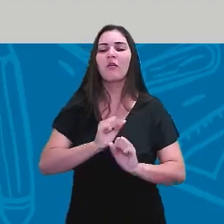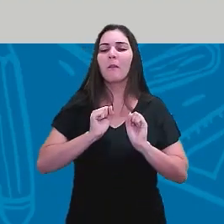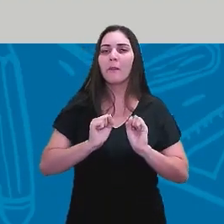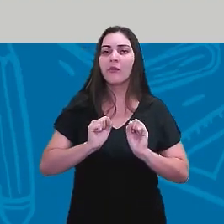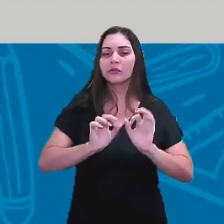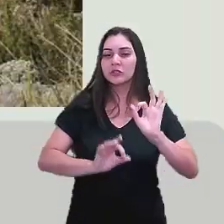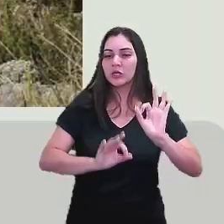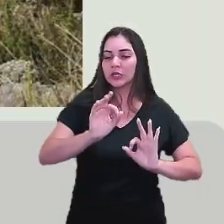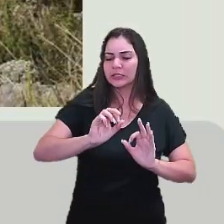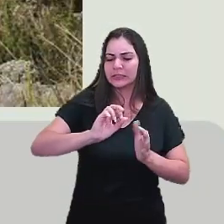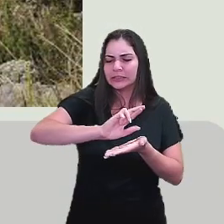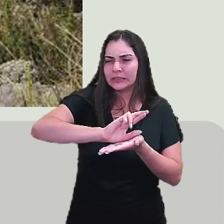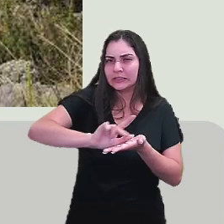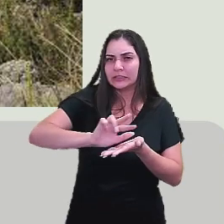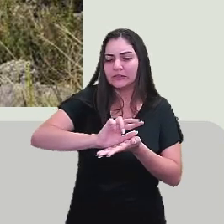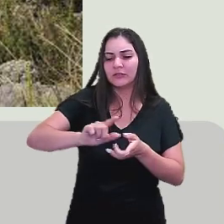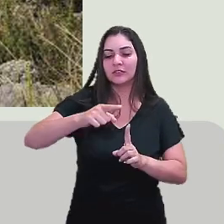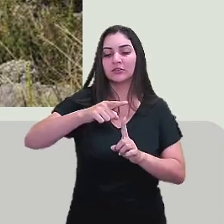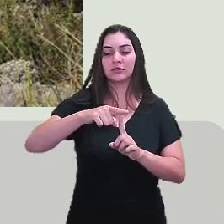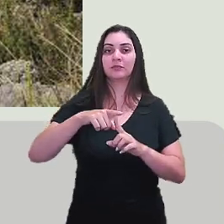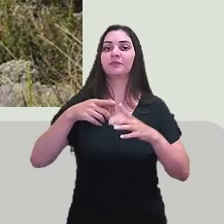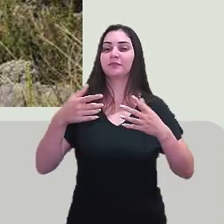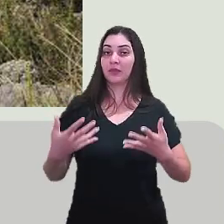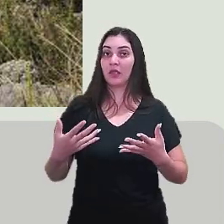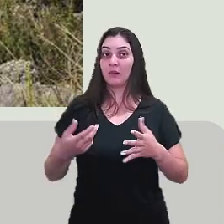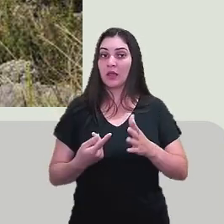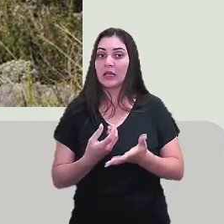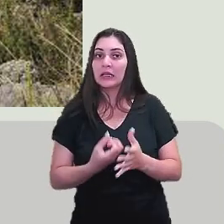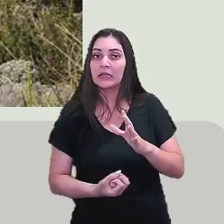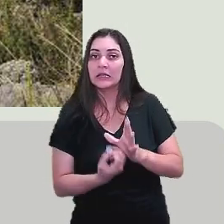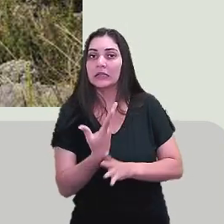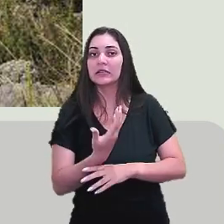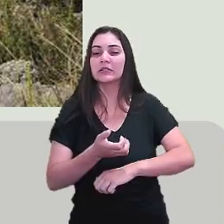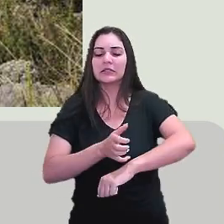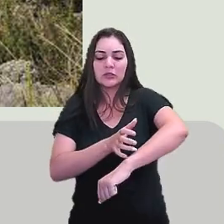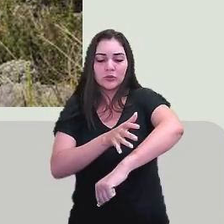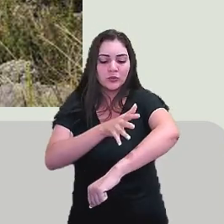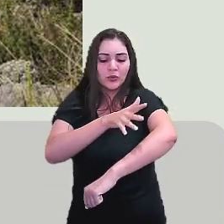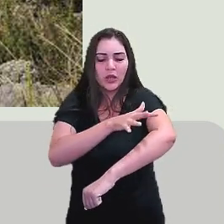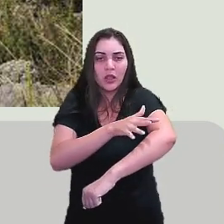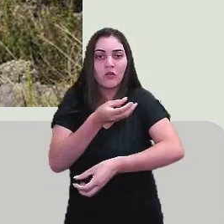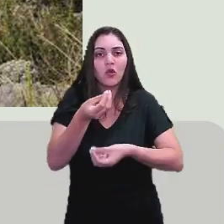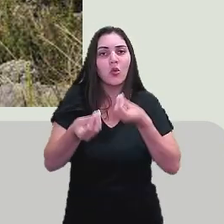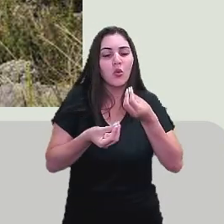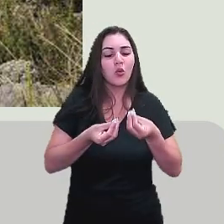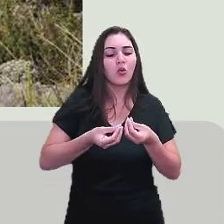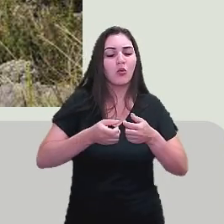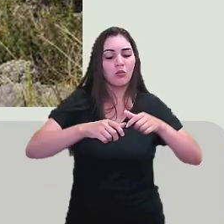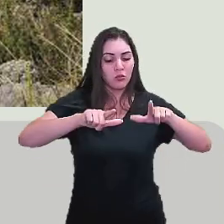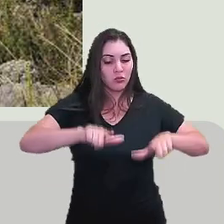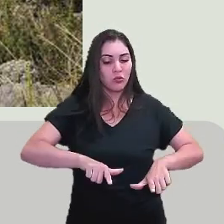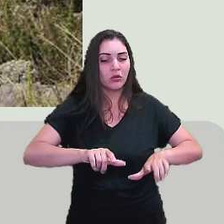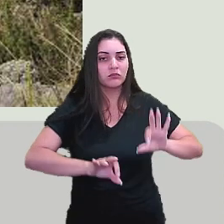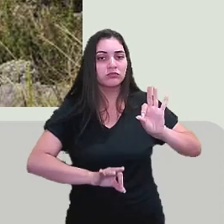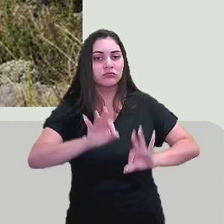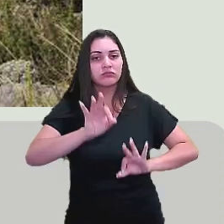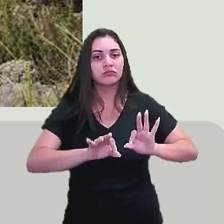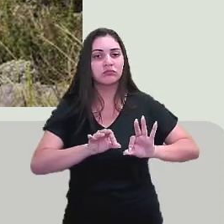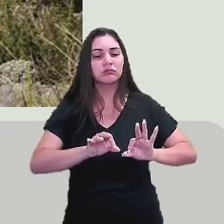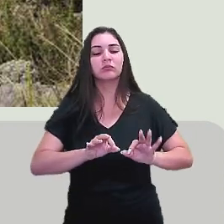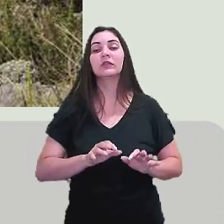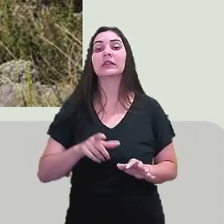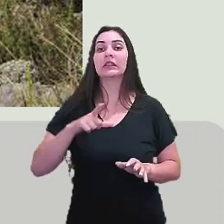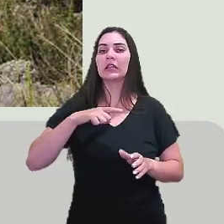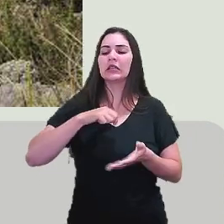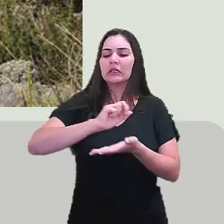vários fatores, ou seja, para a existência do relevo, de como esse terreno vai se formar, vai se acomodar, existem vários